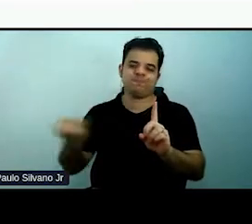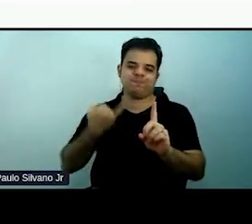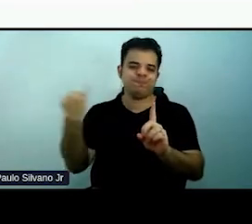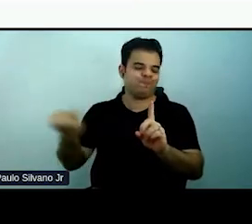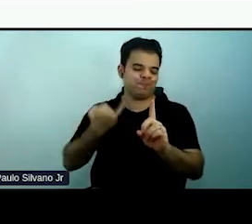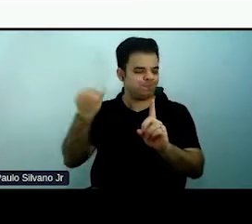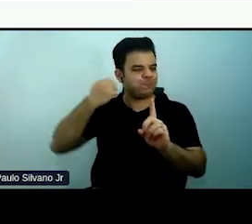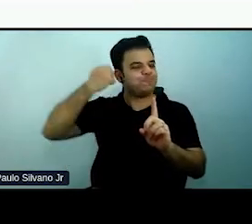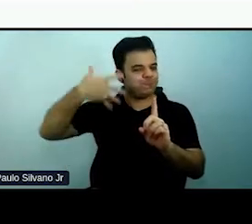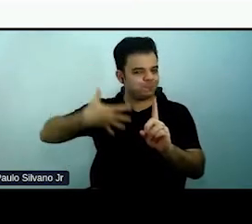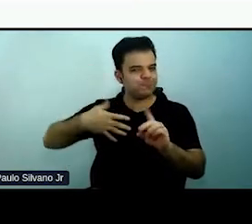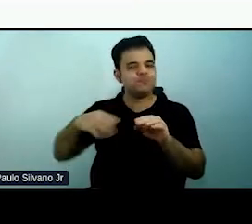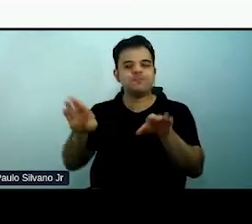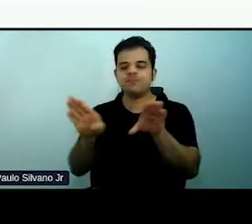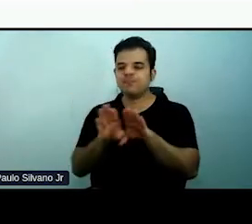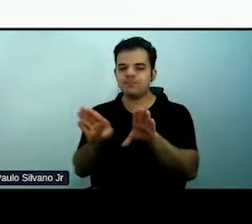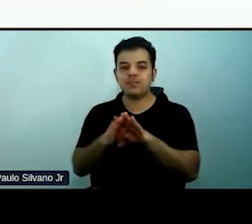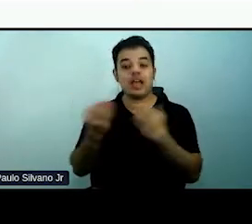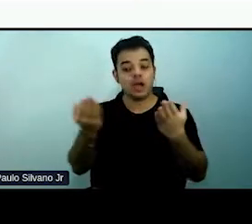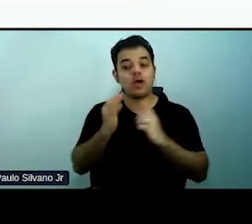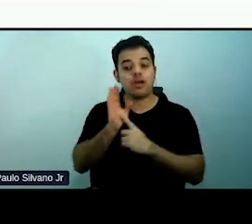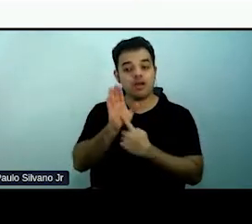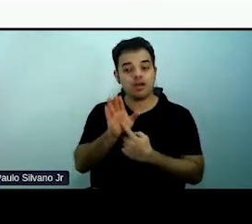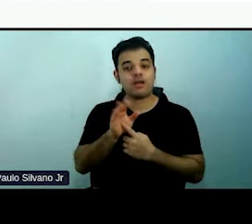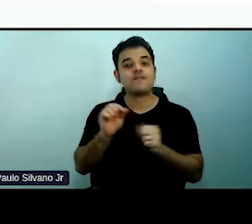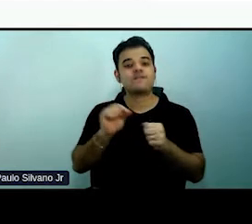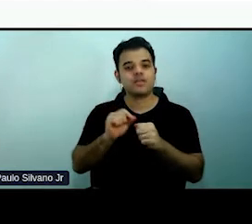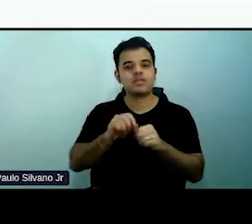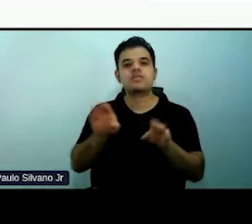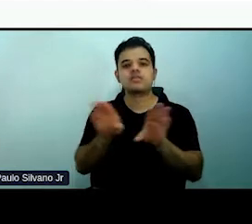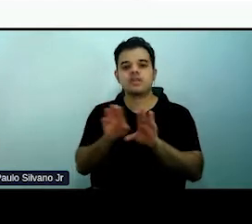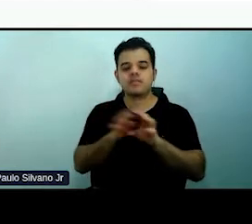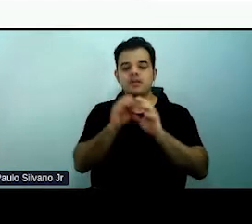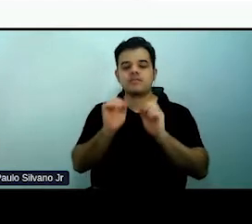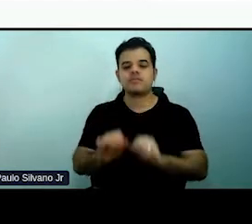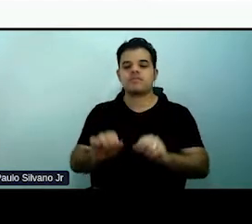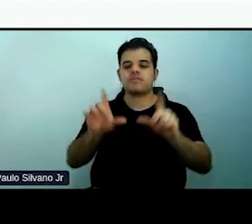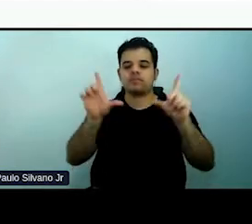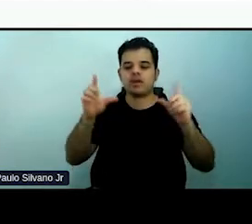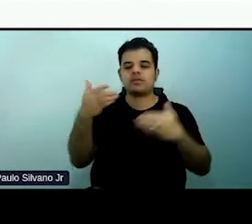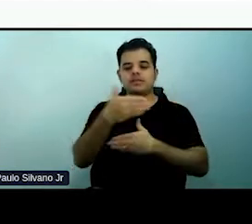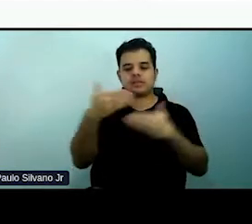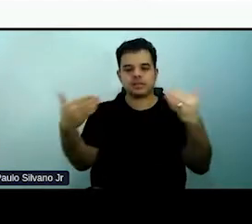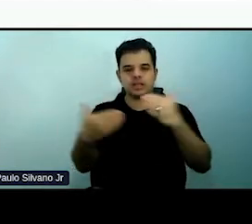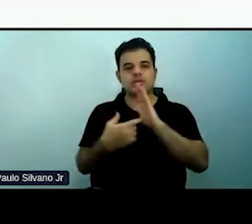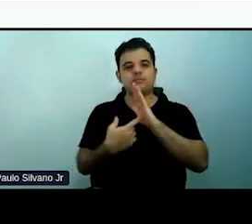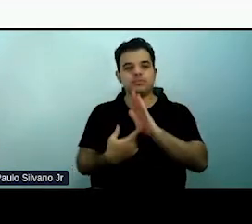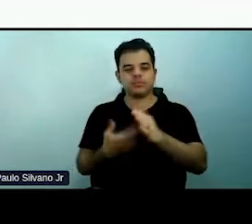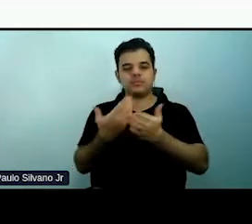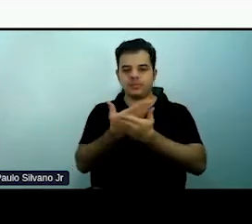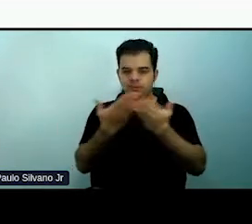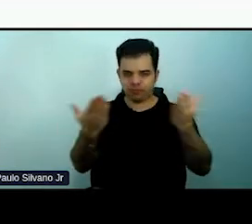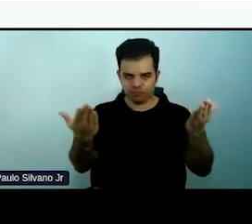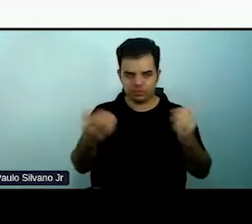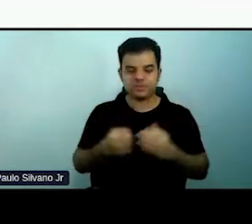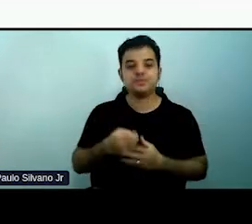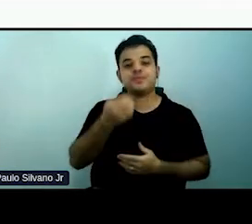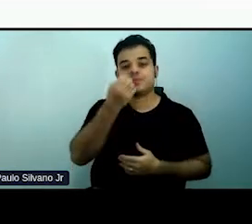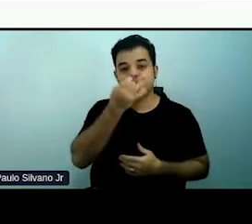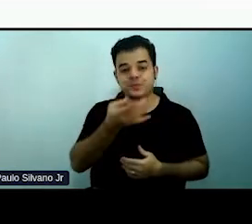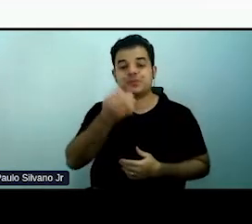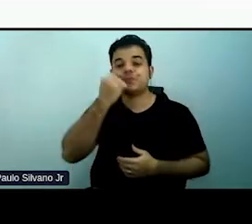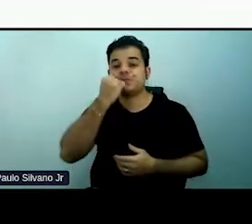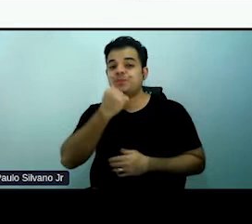fala, assim como eu vou fazer agora. E também vou descrever todos os slides que estão aqui na tela para vocês, tá? Bom, eu sou uma